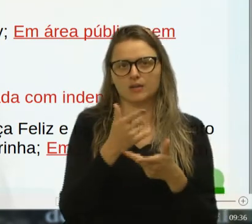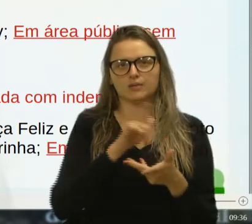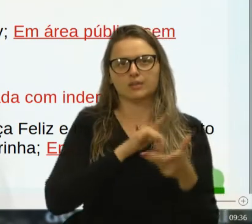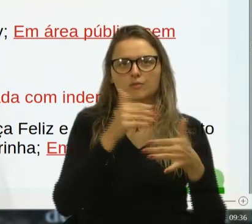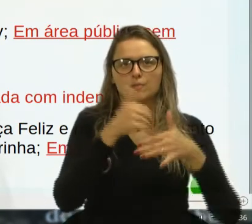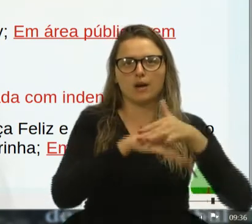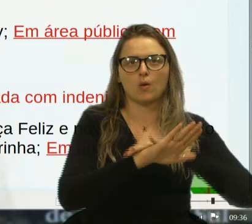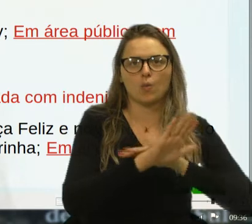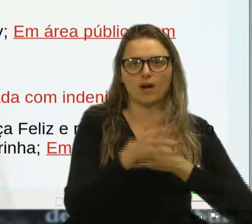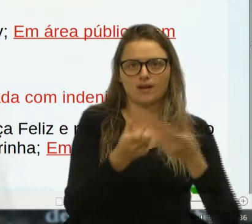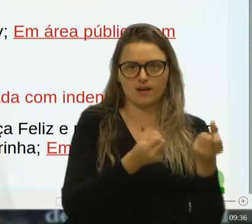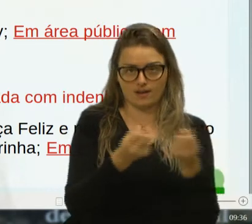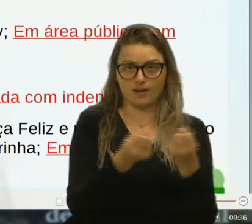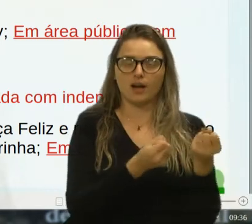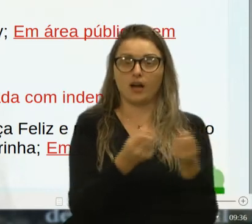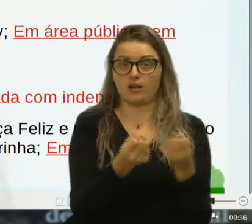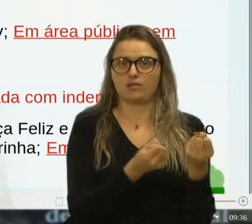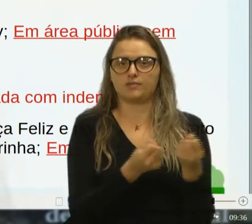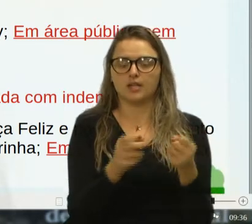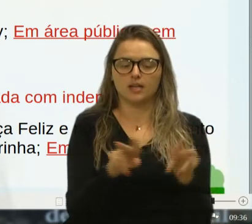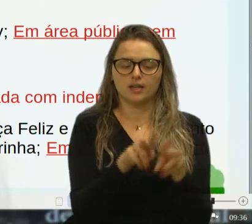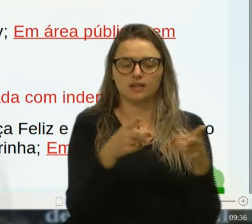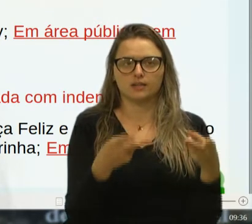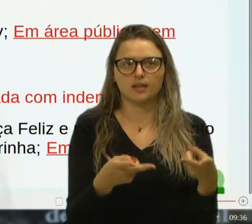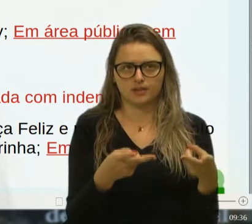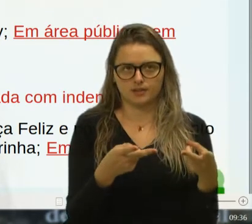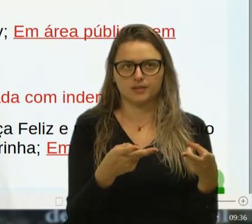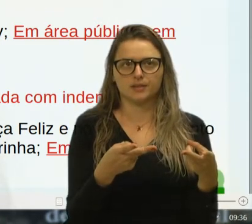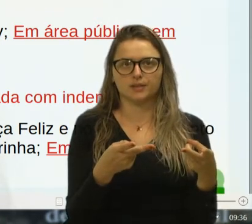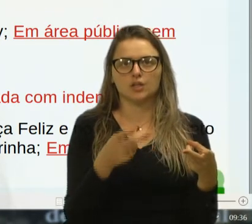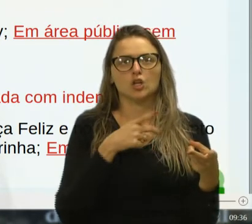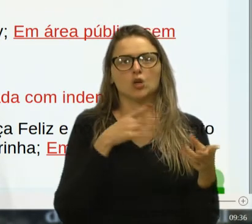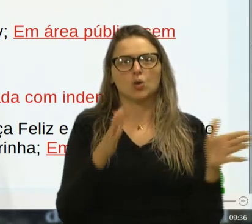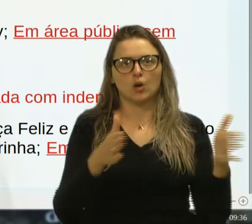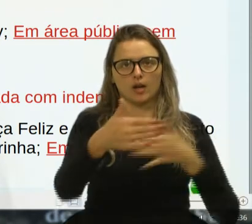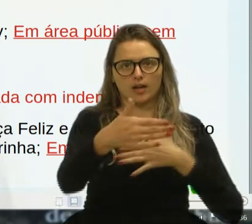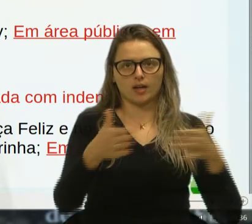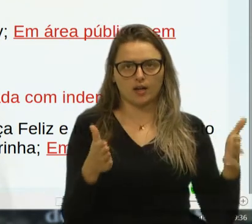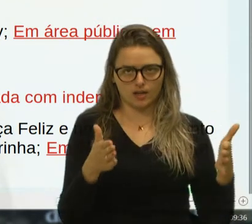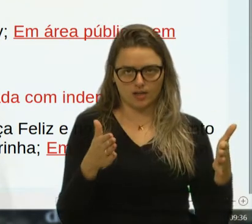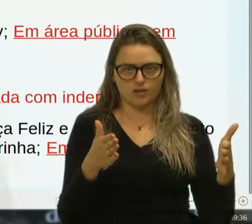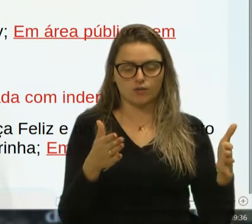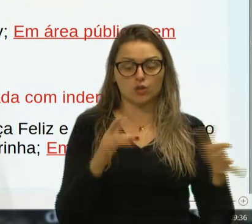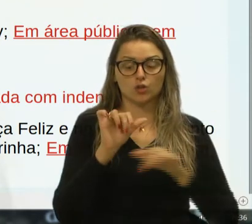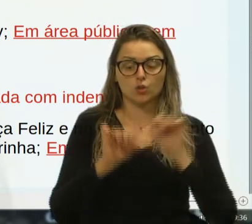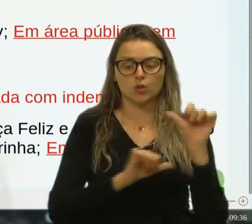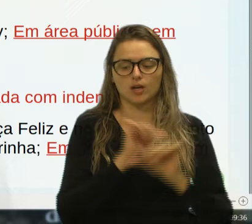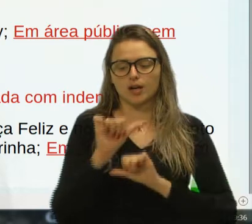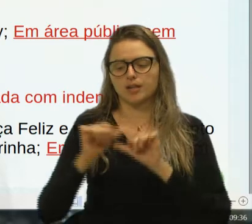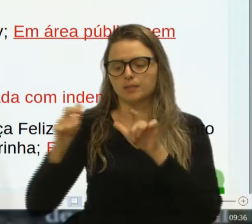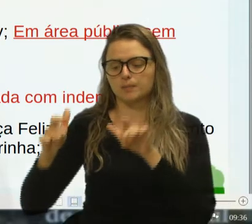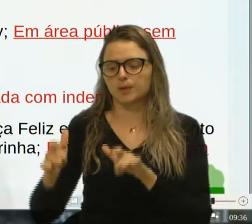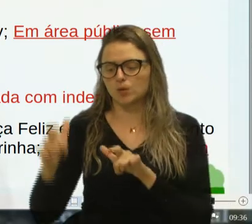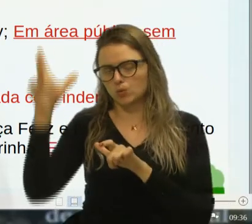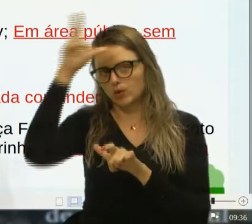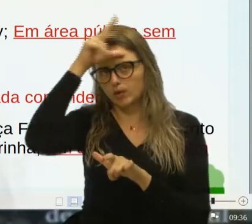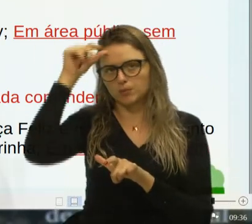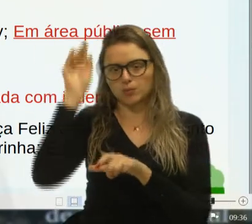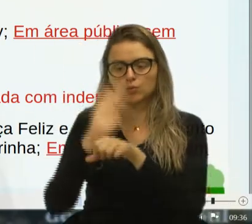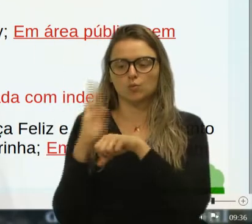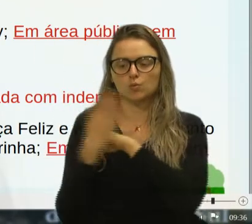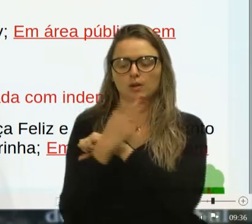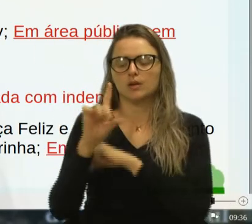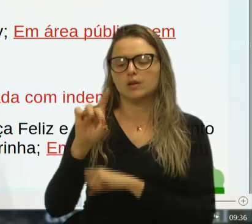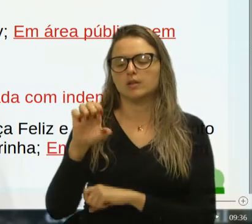guardar veículos, né? Esse tanque foi trocado pela área pública existente logo acima, no bairro de